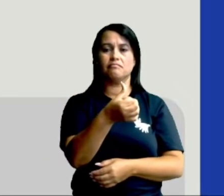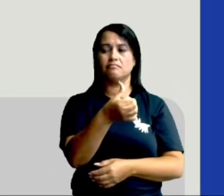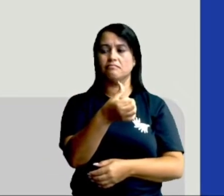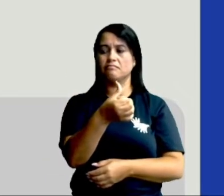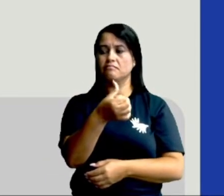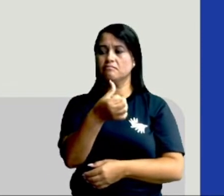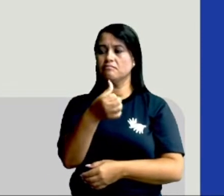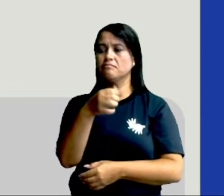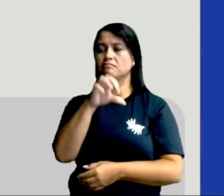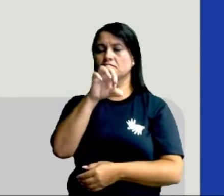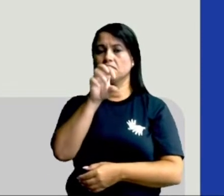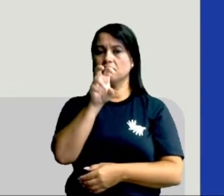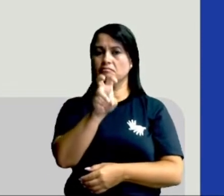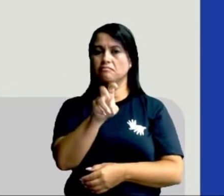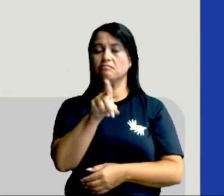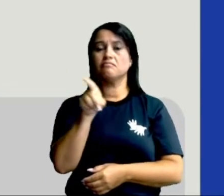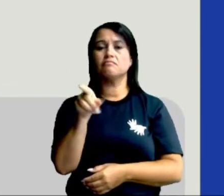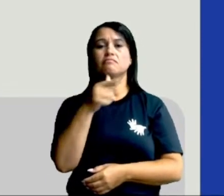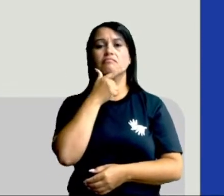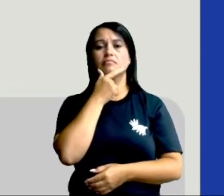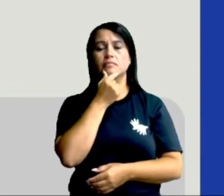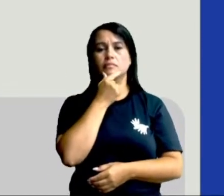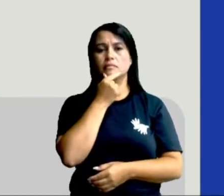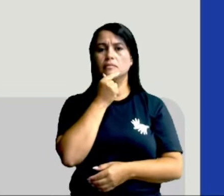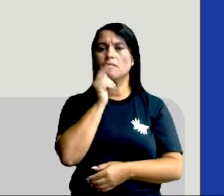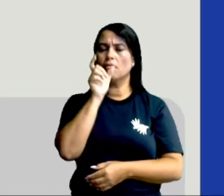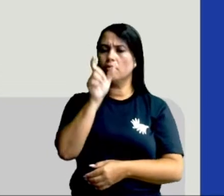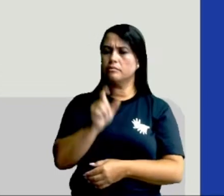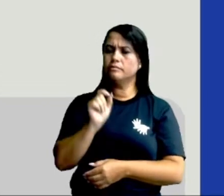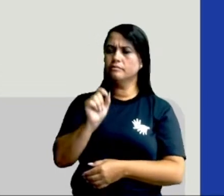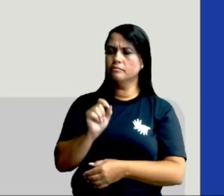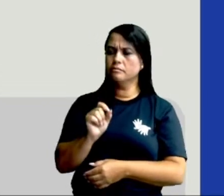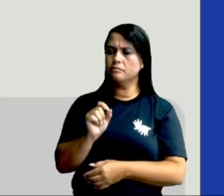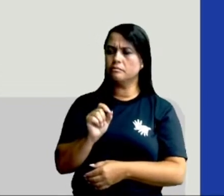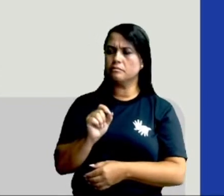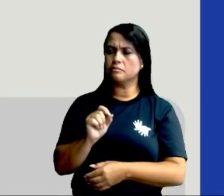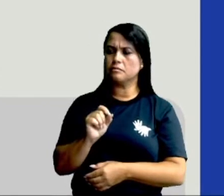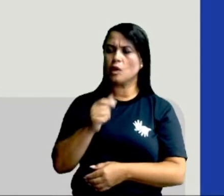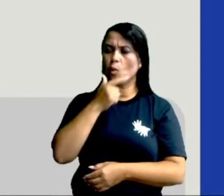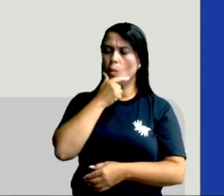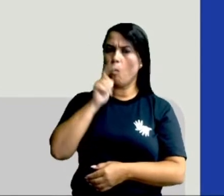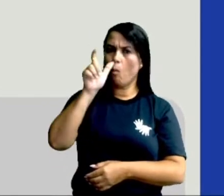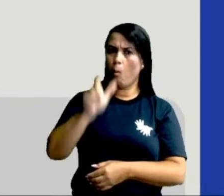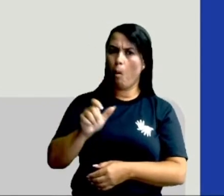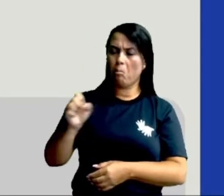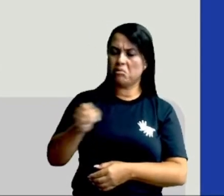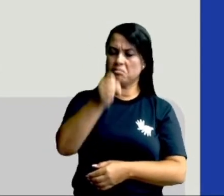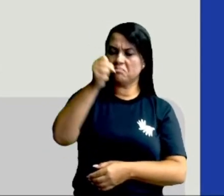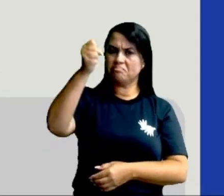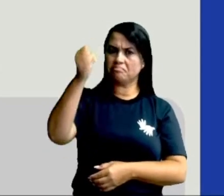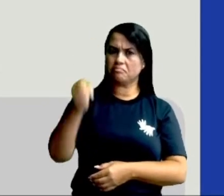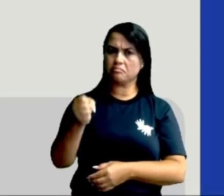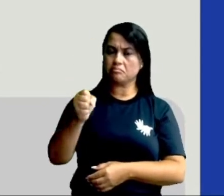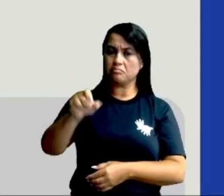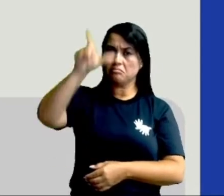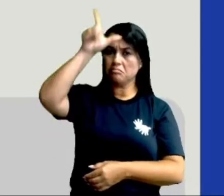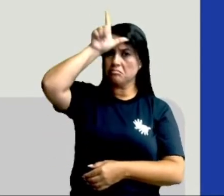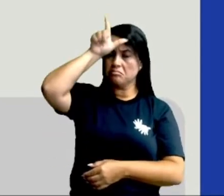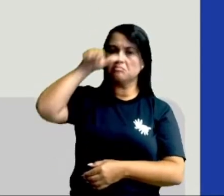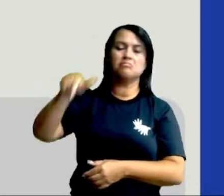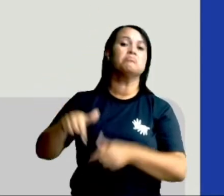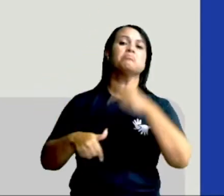1695. Zumbi é considerado um dos grandes líderes da nossa história, símbolo de luta